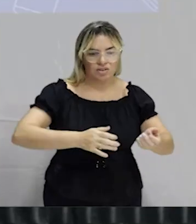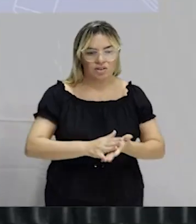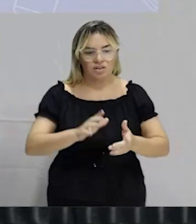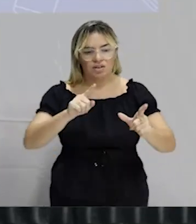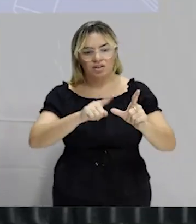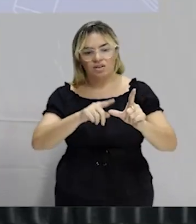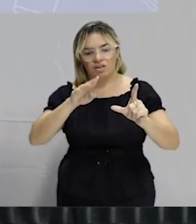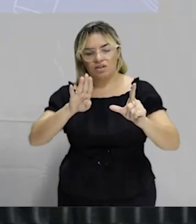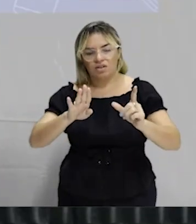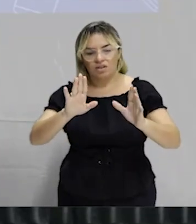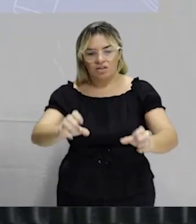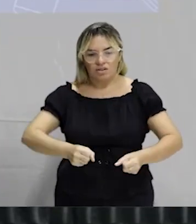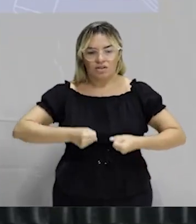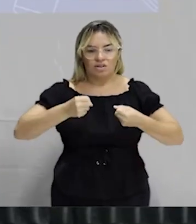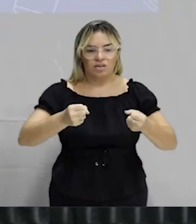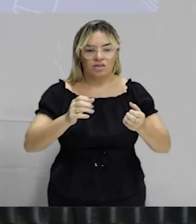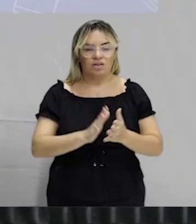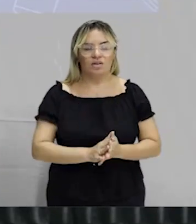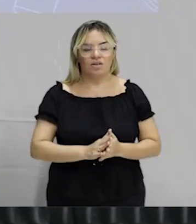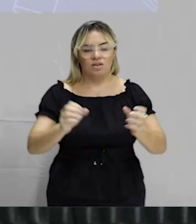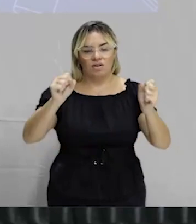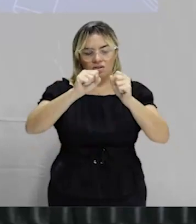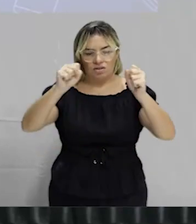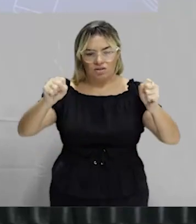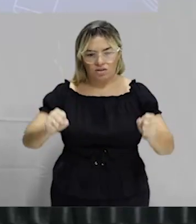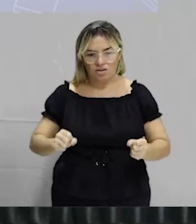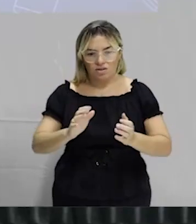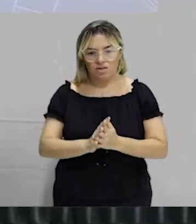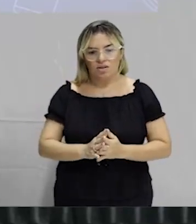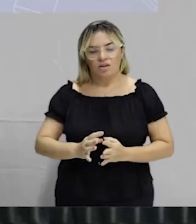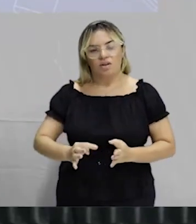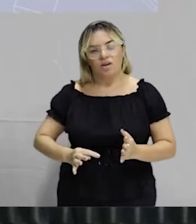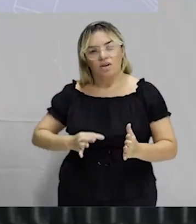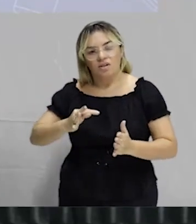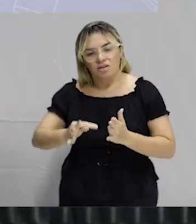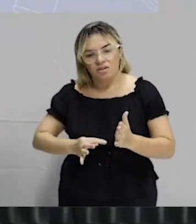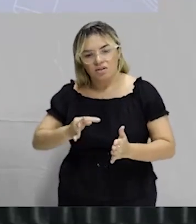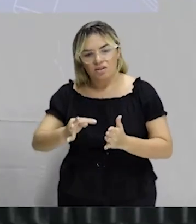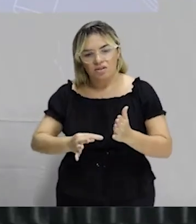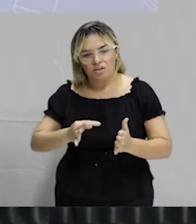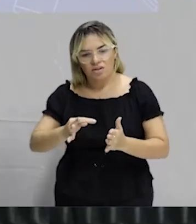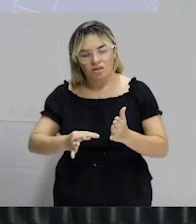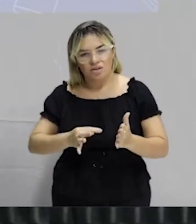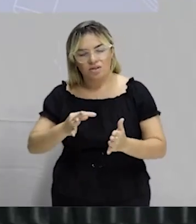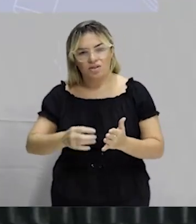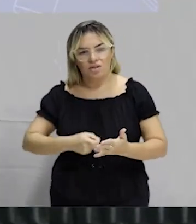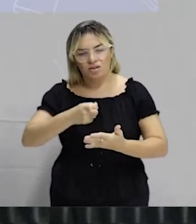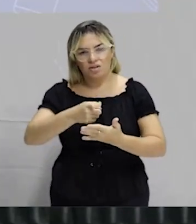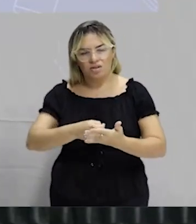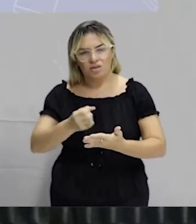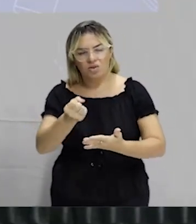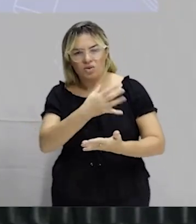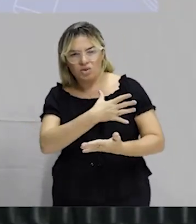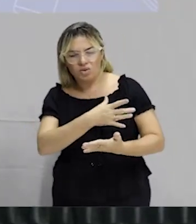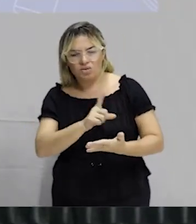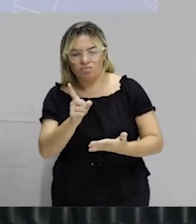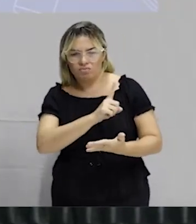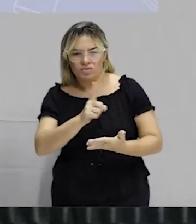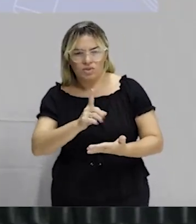B. Fortalecer o sistema de tributação regressiva. Ele quer criar novos impostos, mesmo de uma forma regressiva? Pelo contrário.